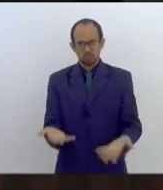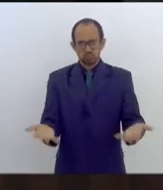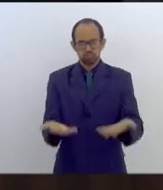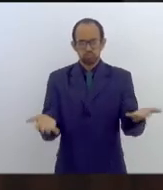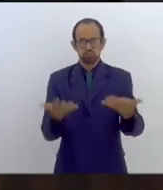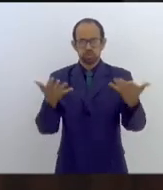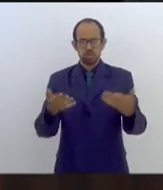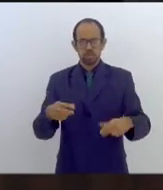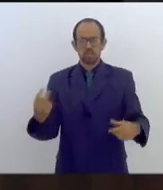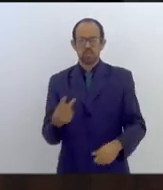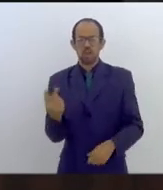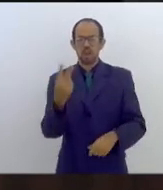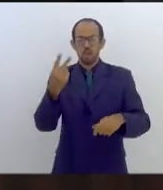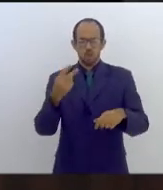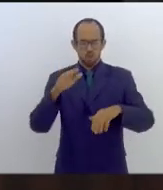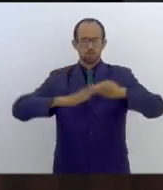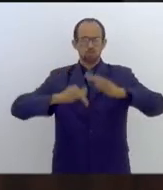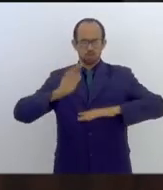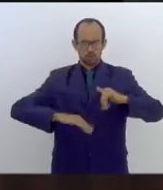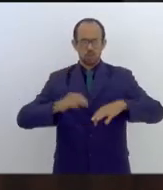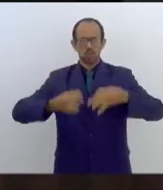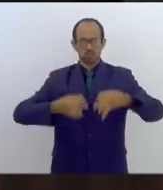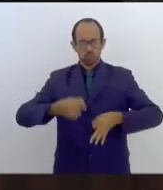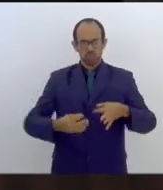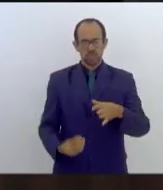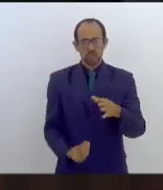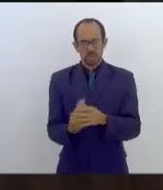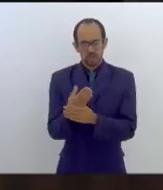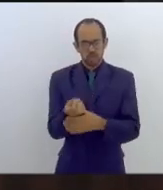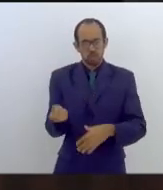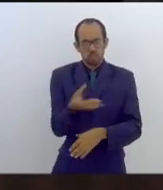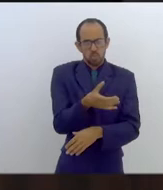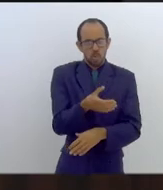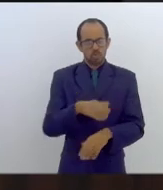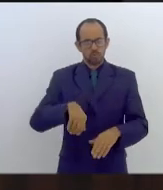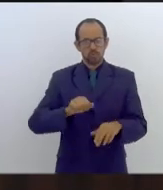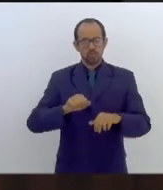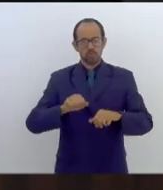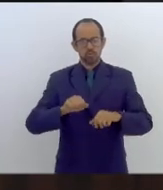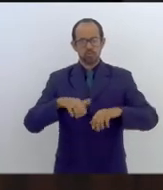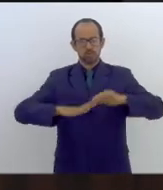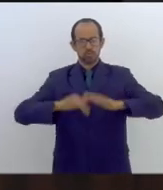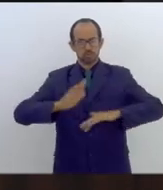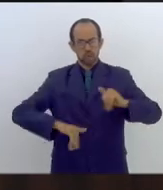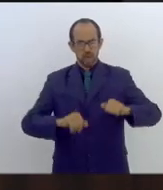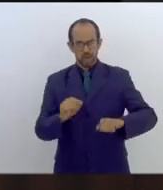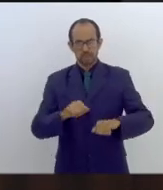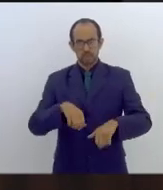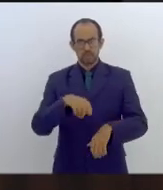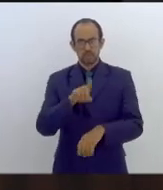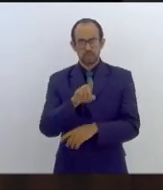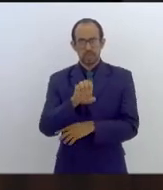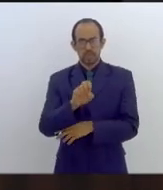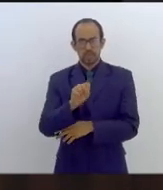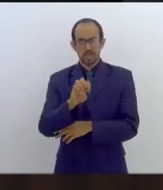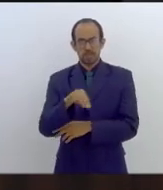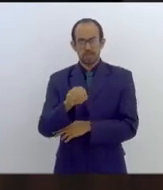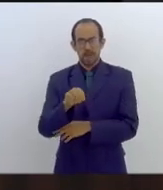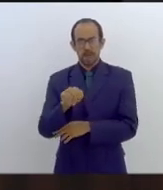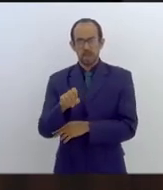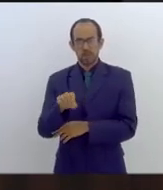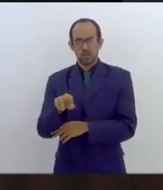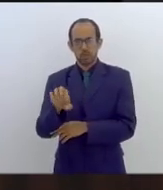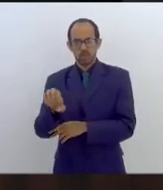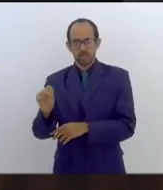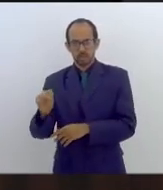a promoção das carreiras de juízes e a criação de novos cargos desembargadores para concluir gostaria de enfatizar a